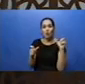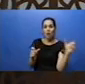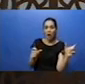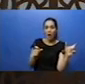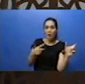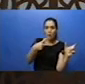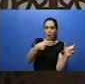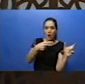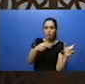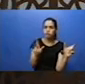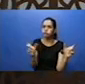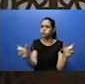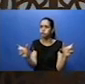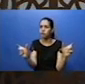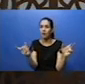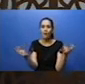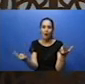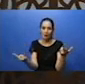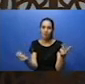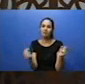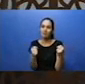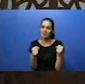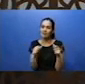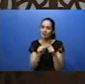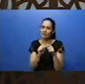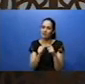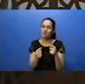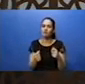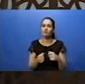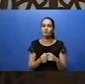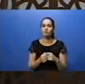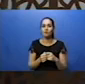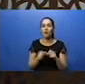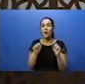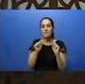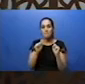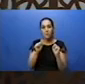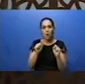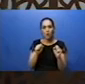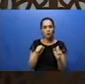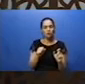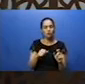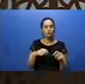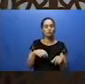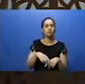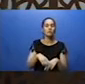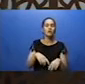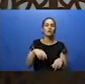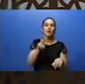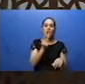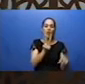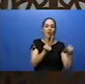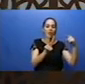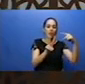Certo? Eu posso cancelar, cortar esse 2 aqui de dentro com 2 aqui de